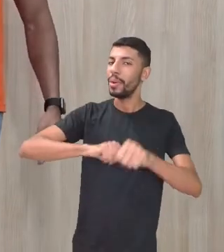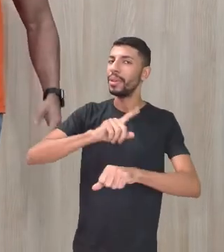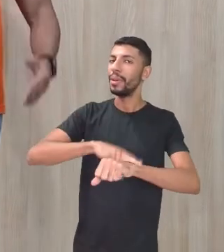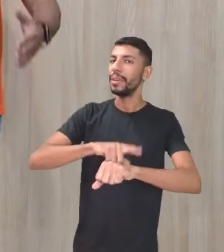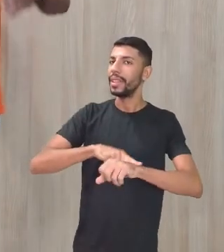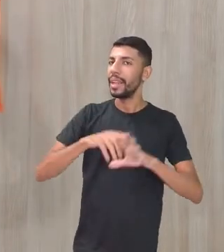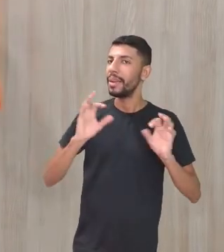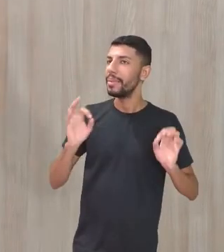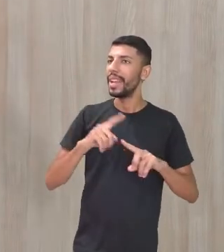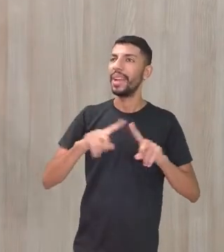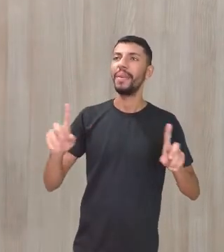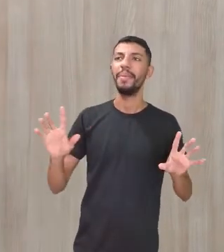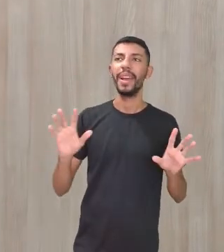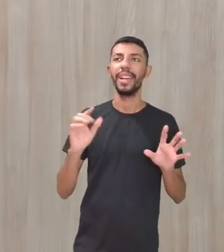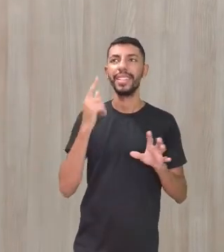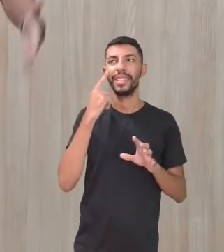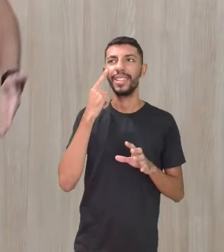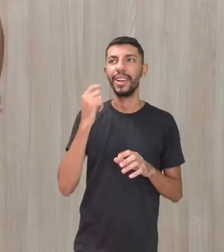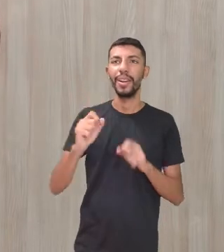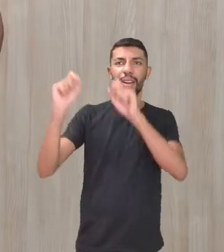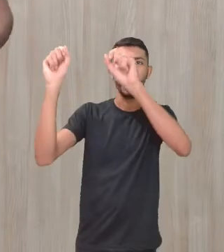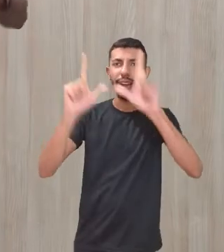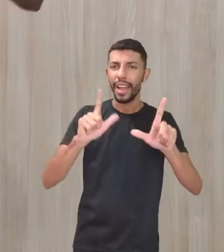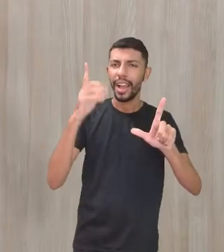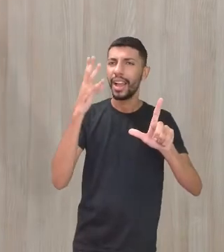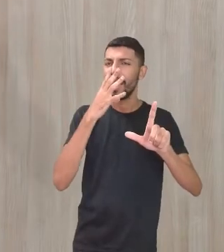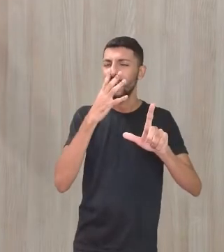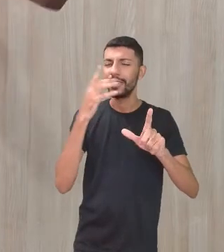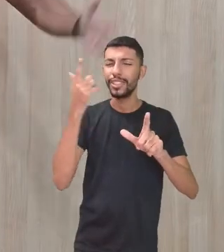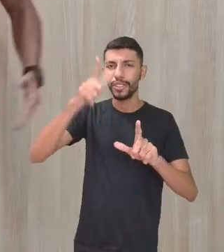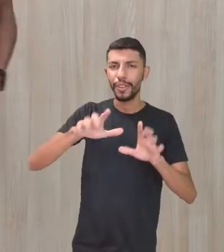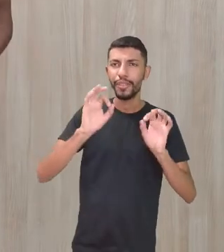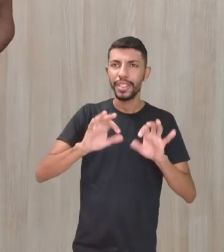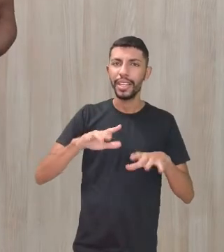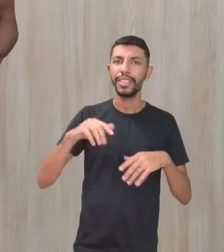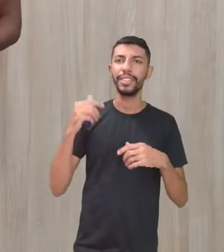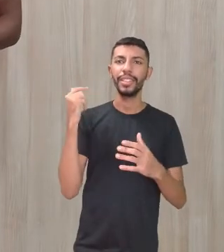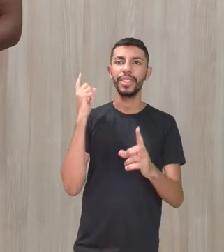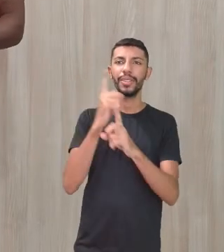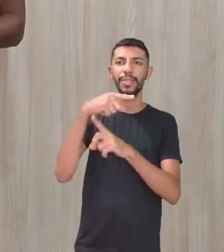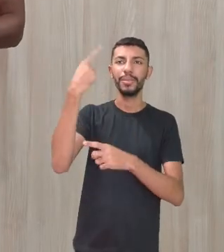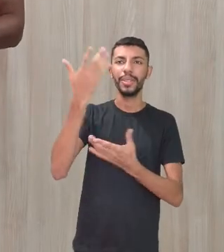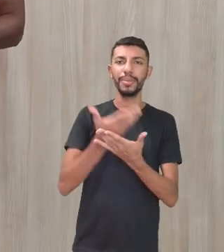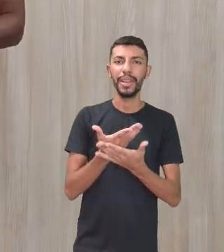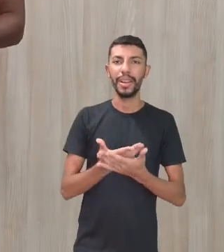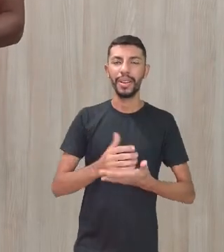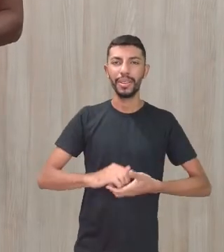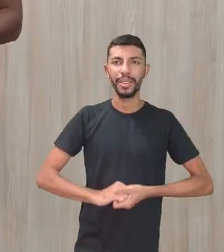mas reprise essa aula, tá bom? E até a próxima.